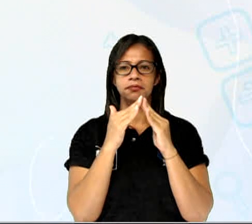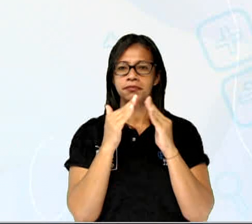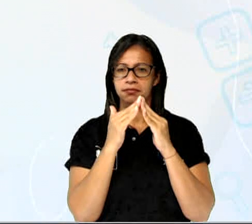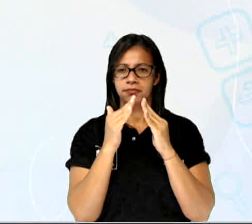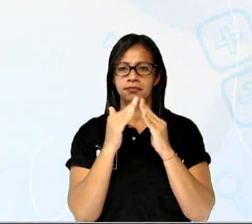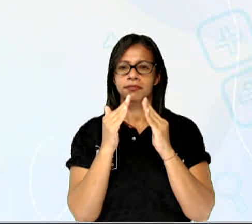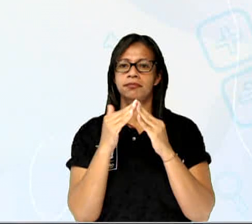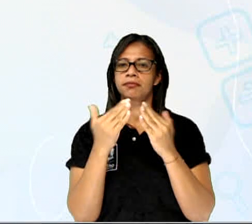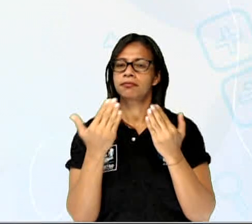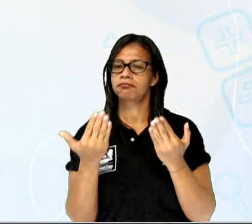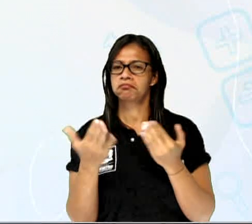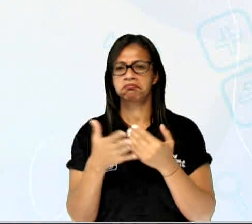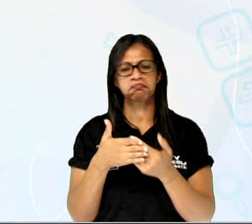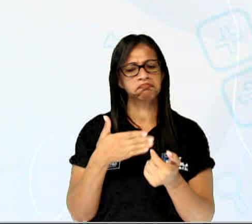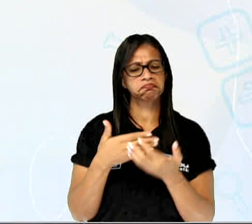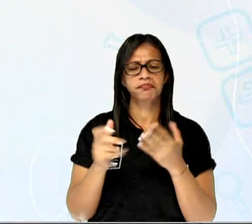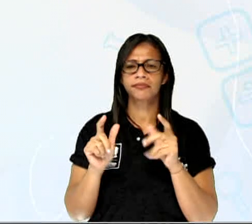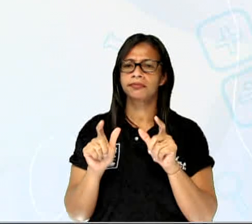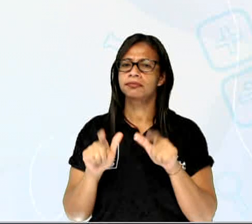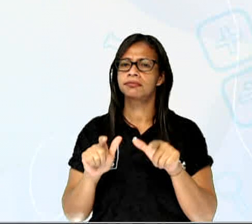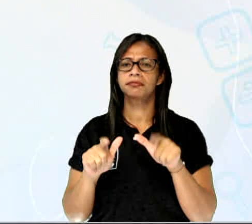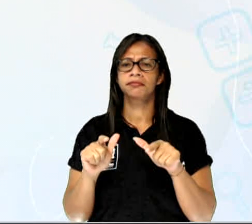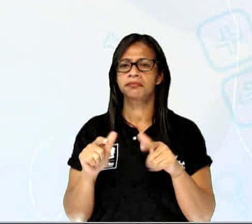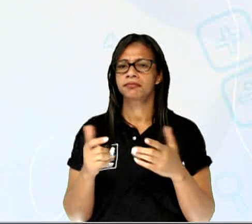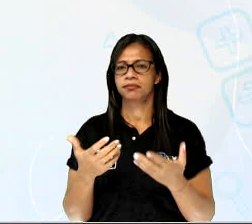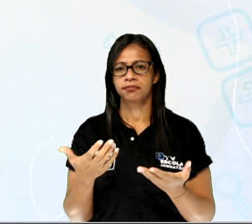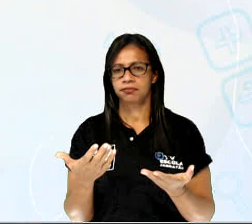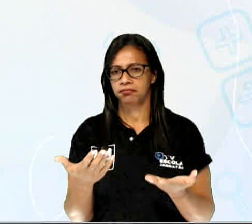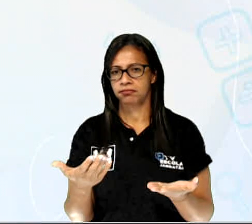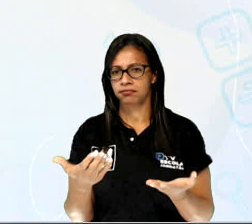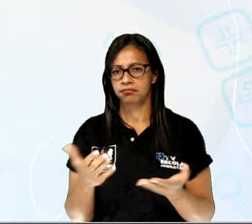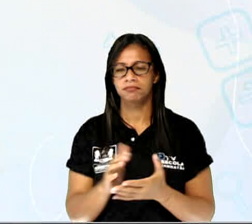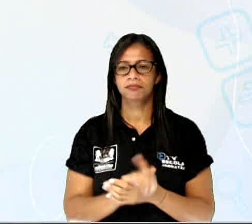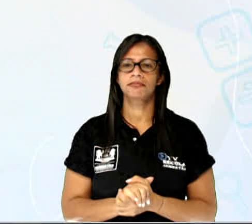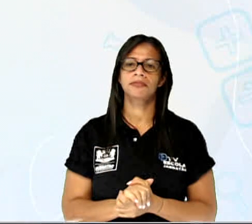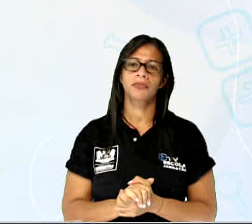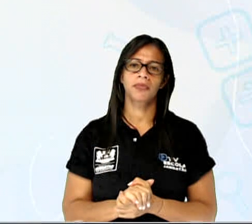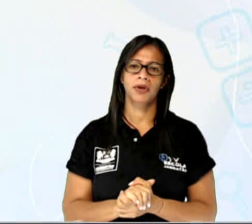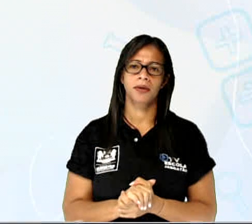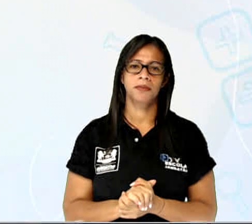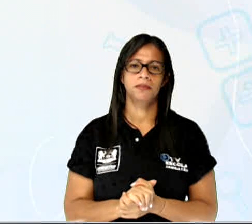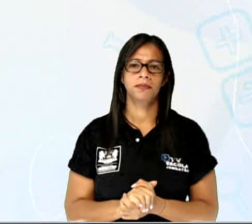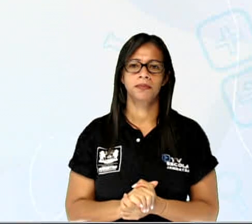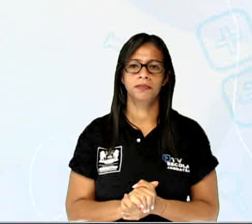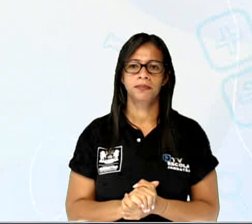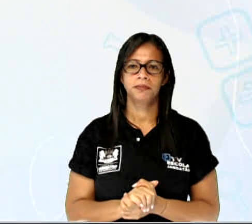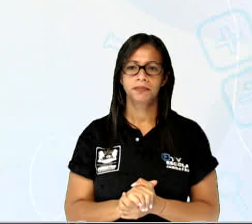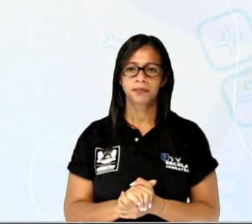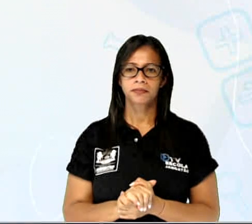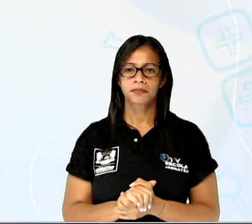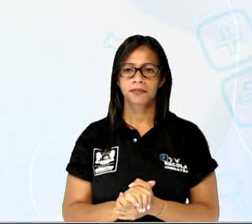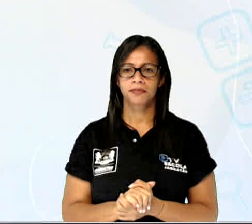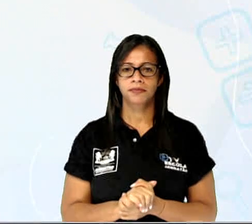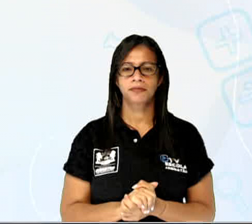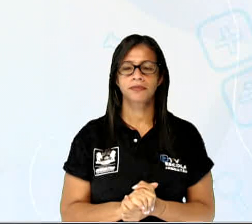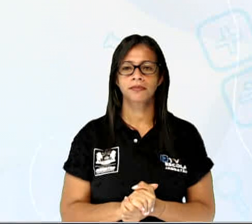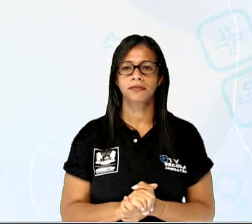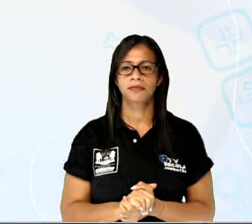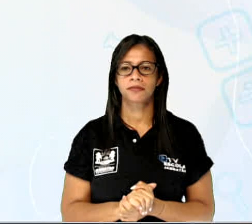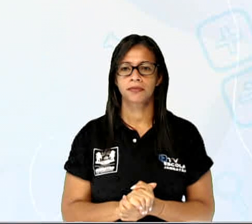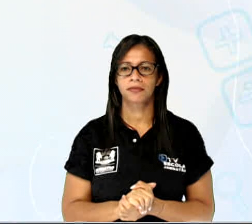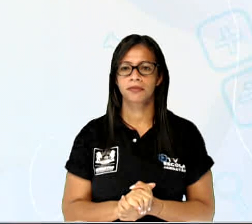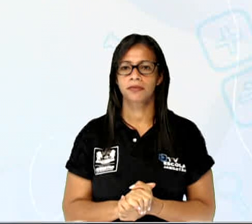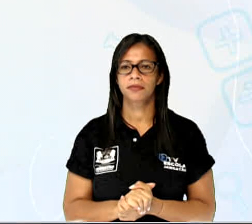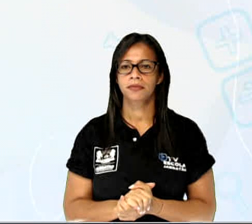varanda, pode ser no jardim, pode ser no sítio, se você estiver no sítio, aonde você